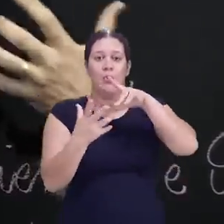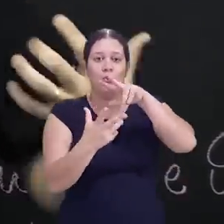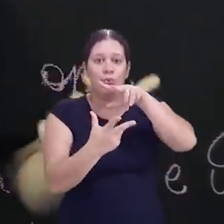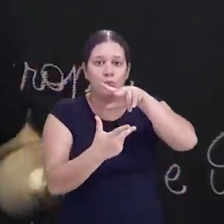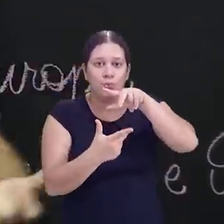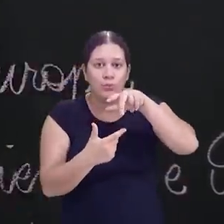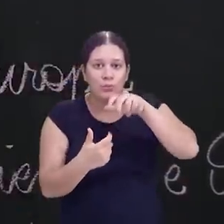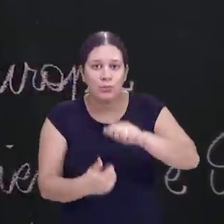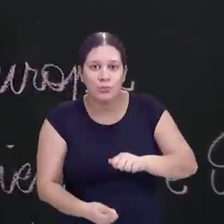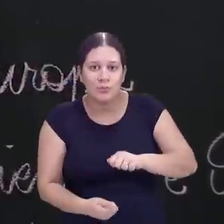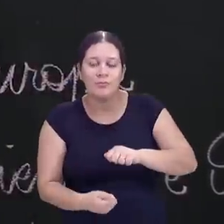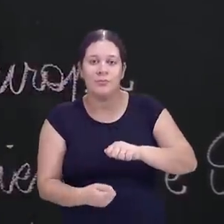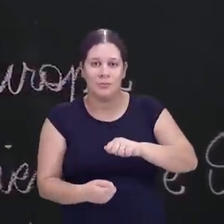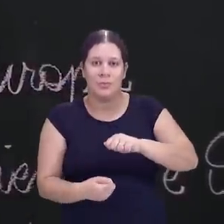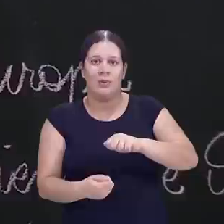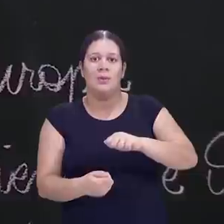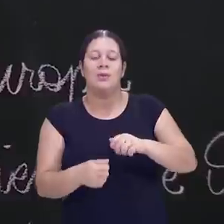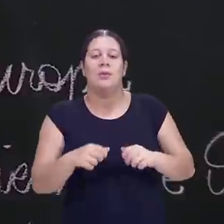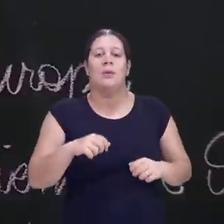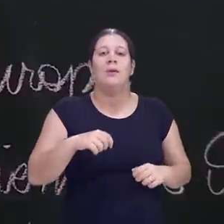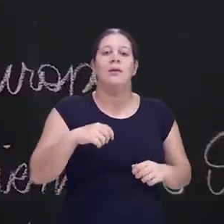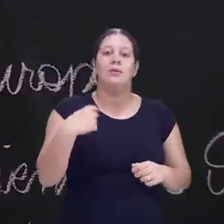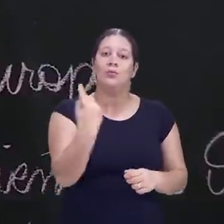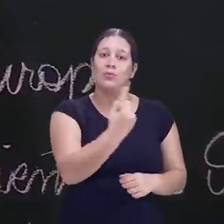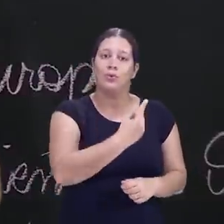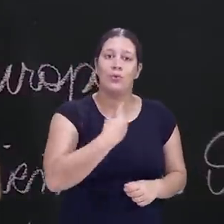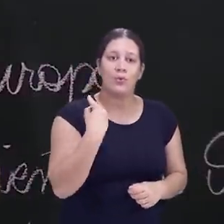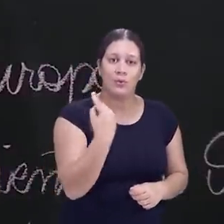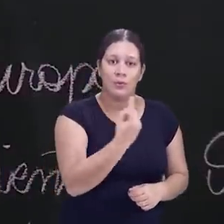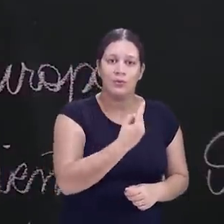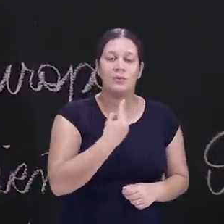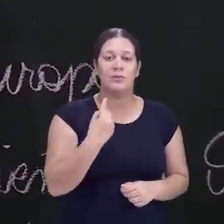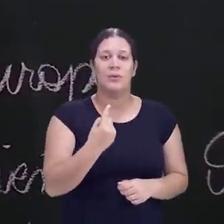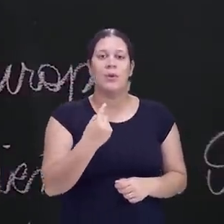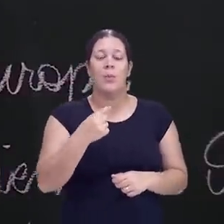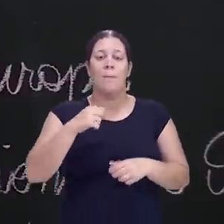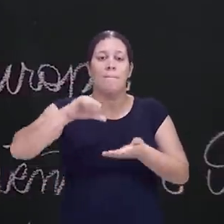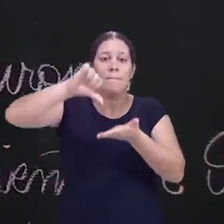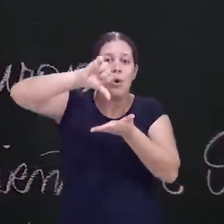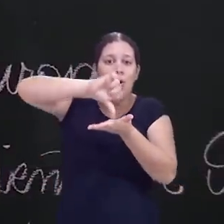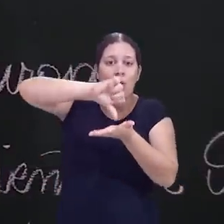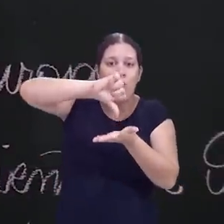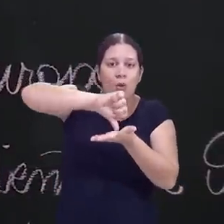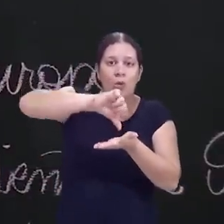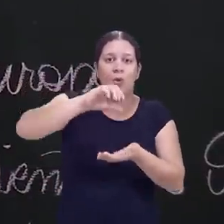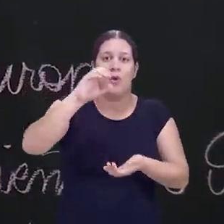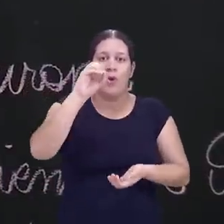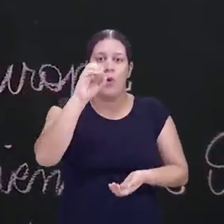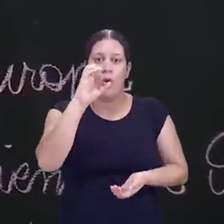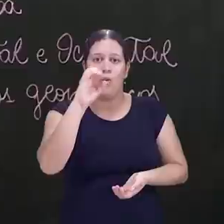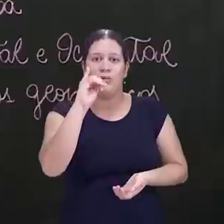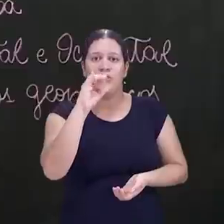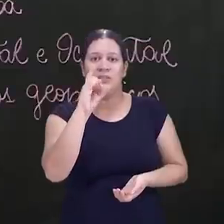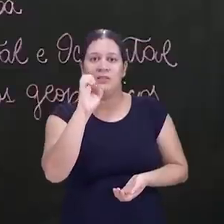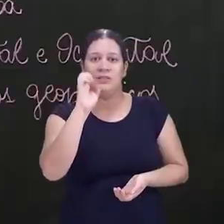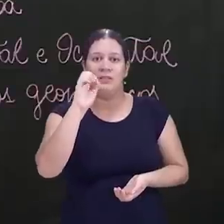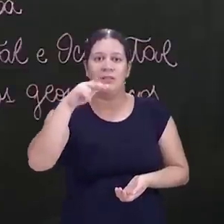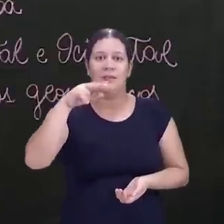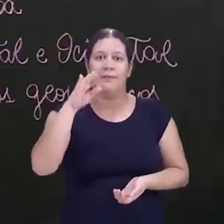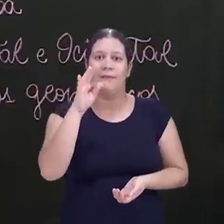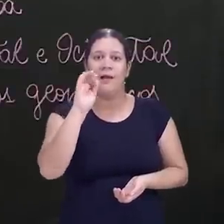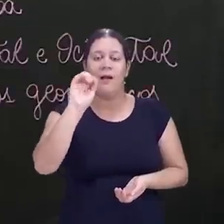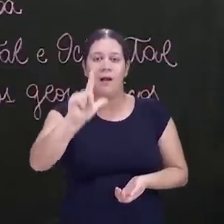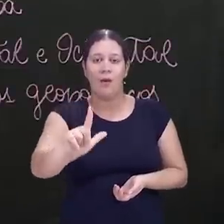por inteiro acabou sendo organizado em dois polos de poder. O polo ocidental, de origem capitalista, liderada pelos Estados